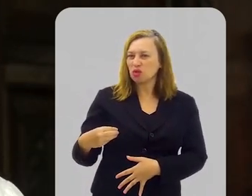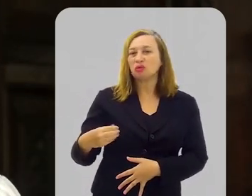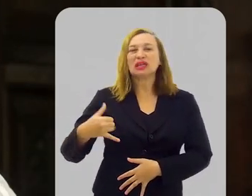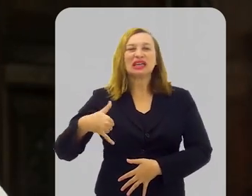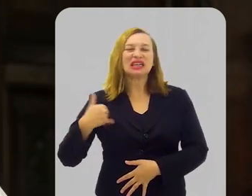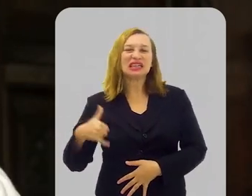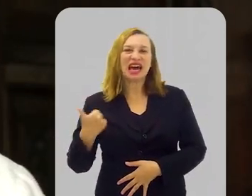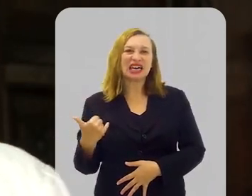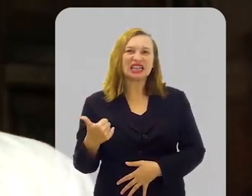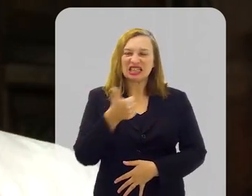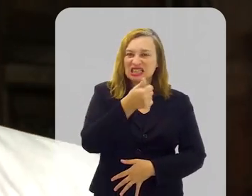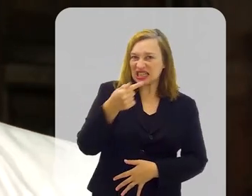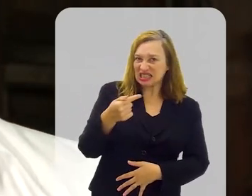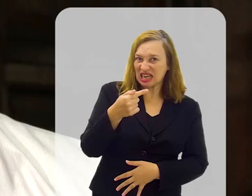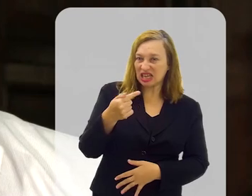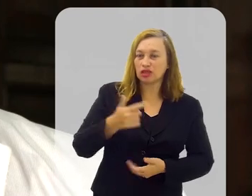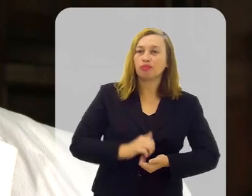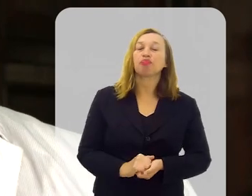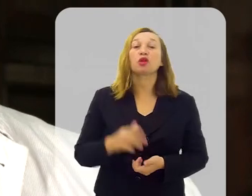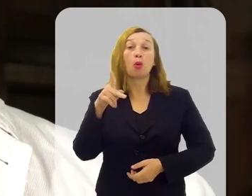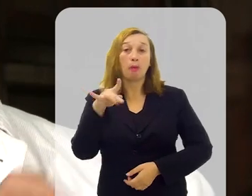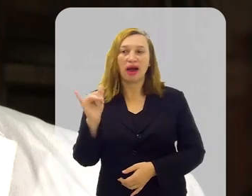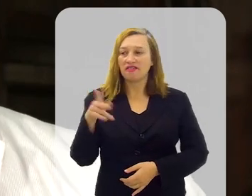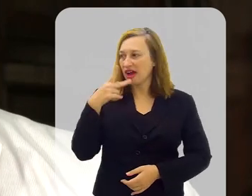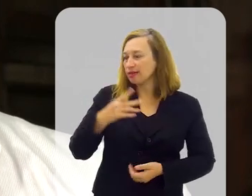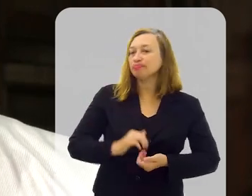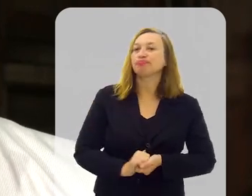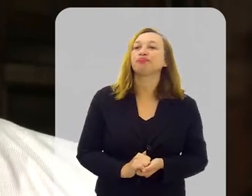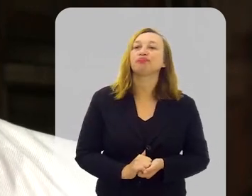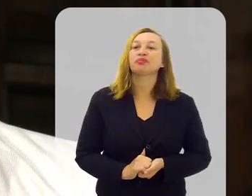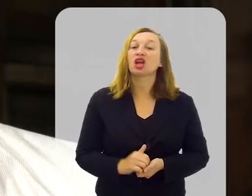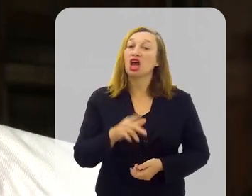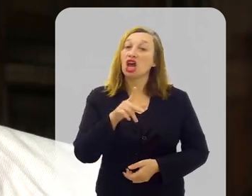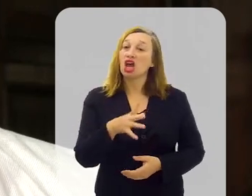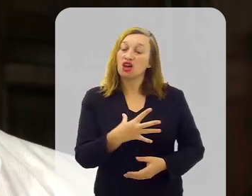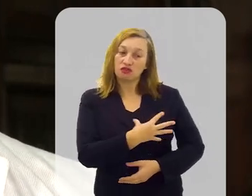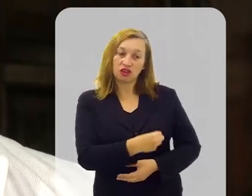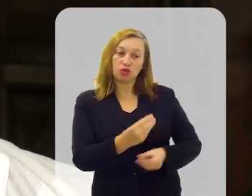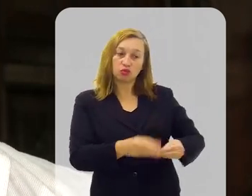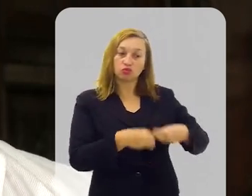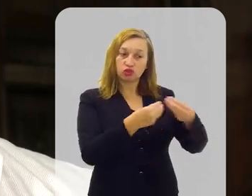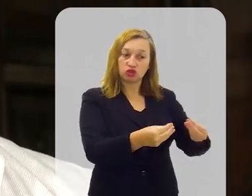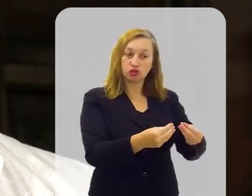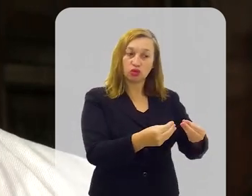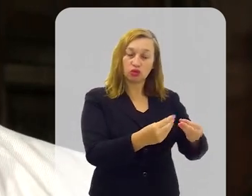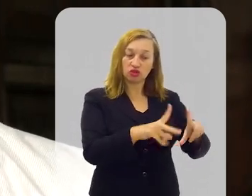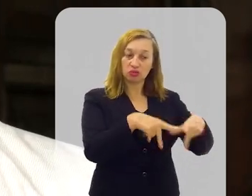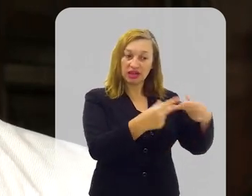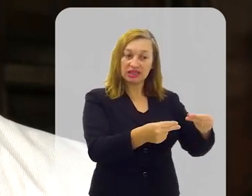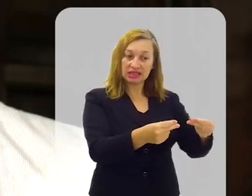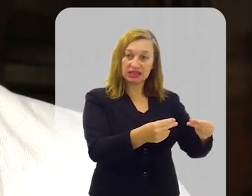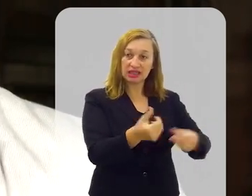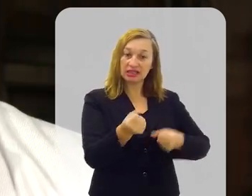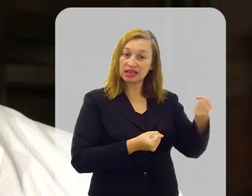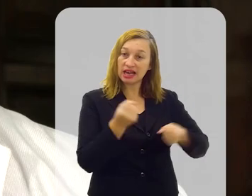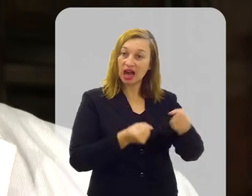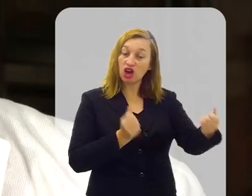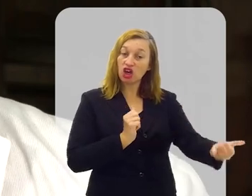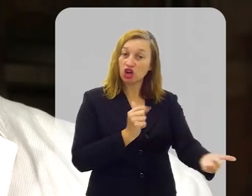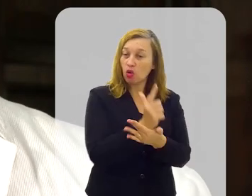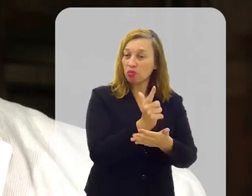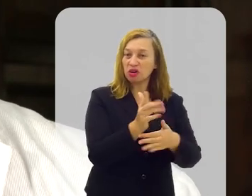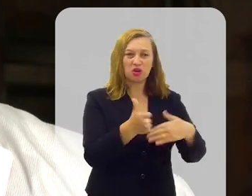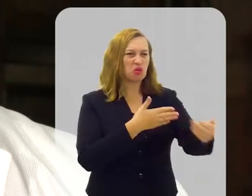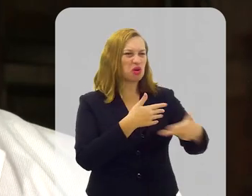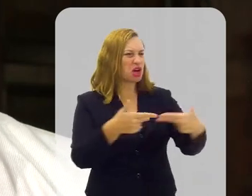filho completa seus 17 anos, e o filho fala assim, e o pai fala, filho, toma esse carro de presente para você. E